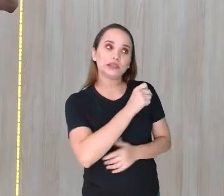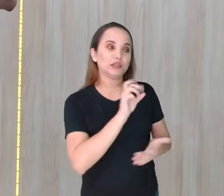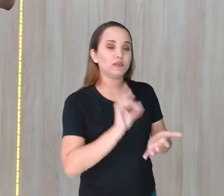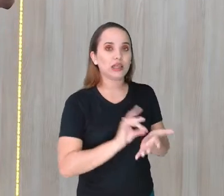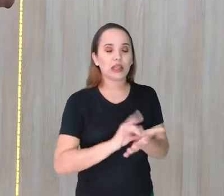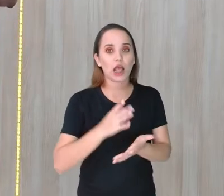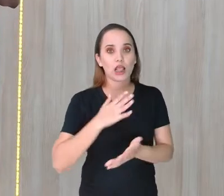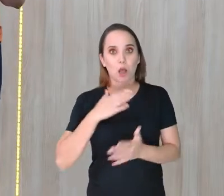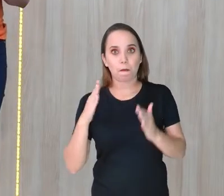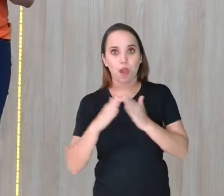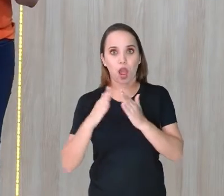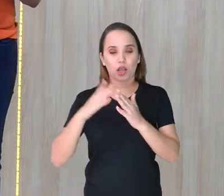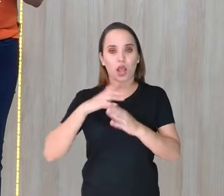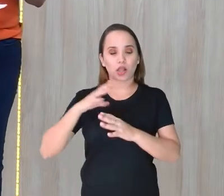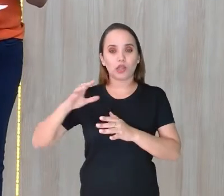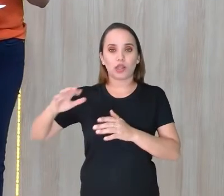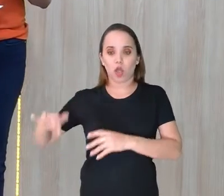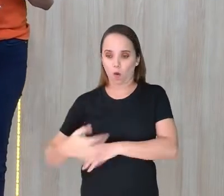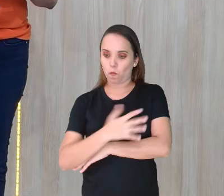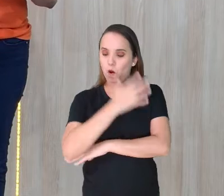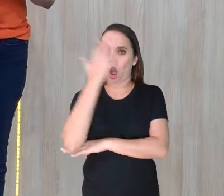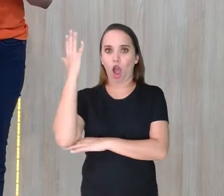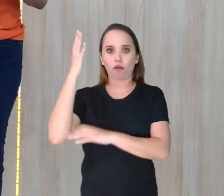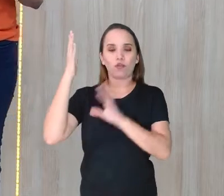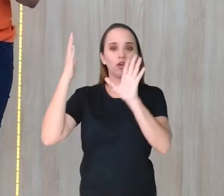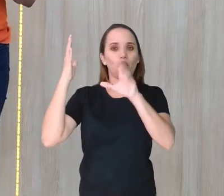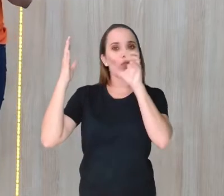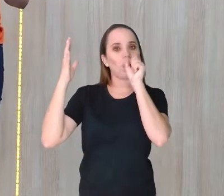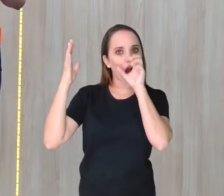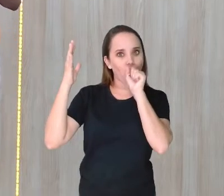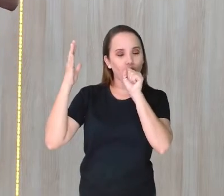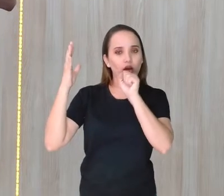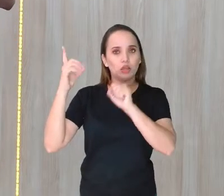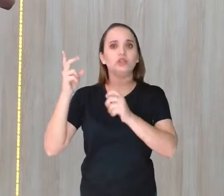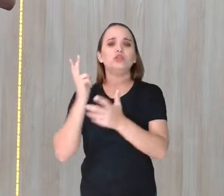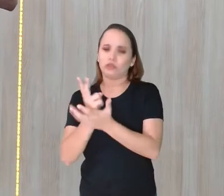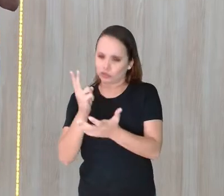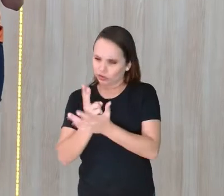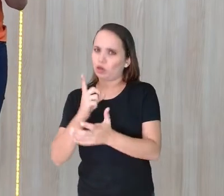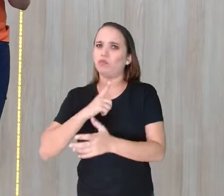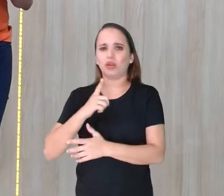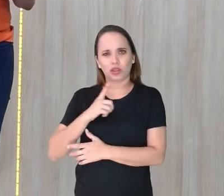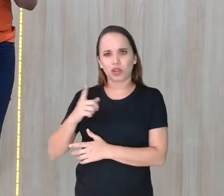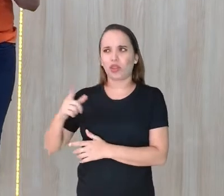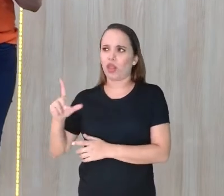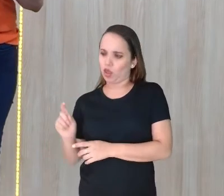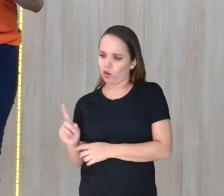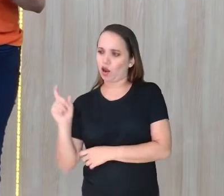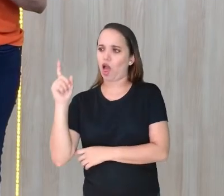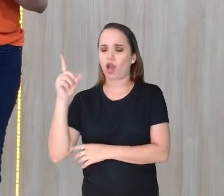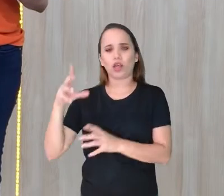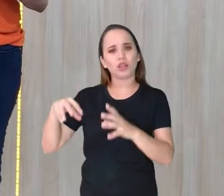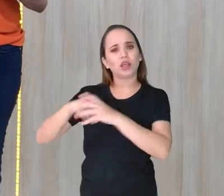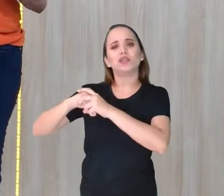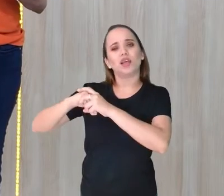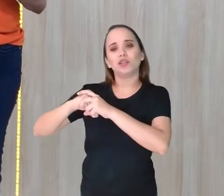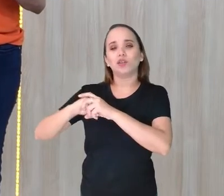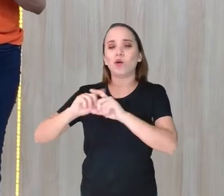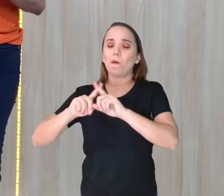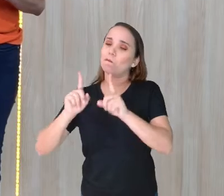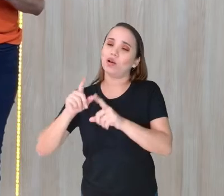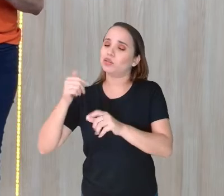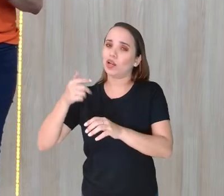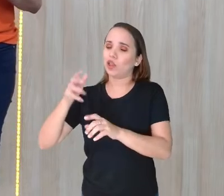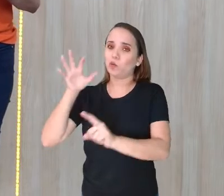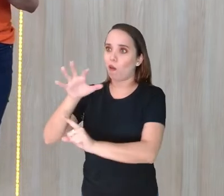E normalmente sempre tem lagarta nela. Mas ela não afeta muito o meu pé de laranja. Eu produzo, laranja